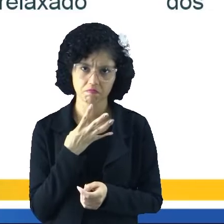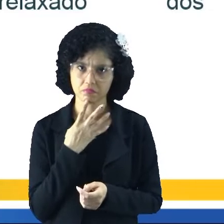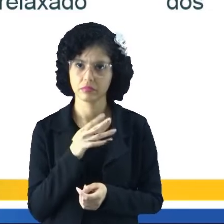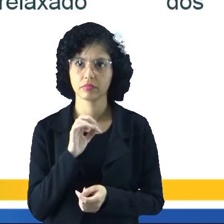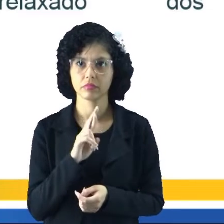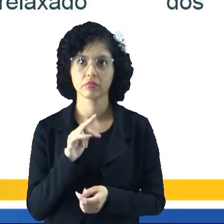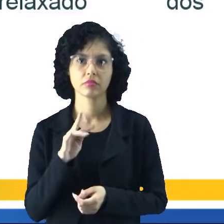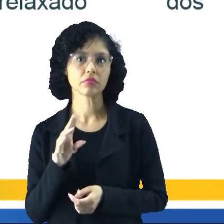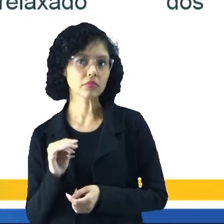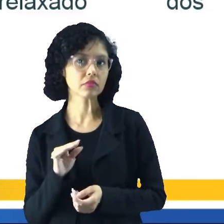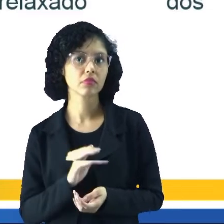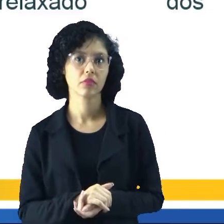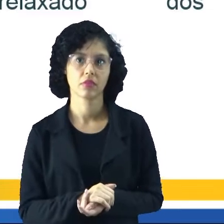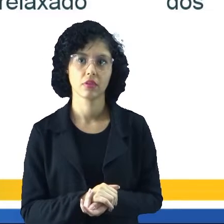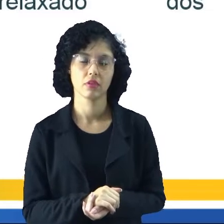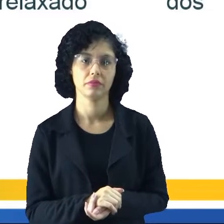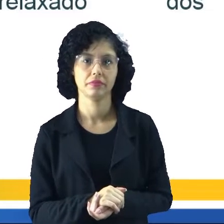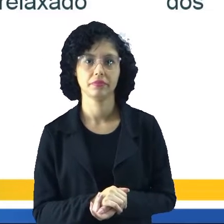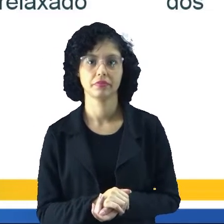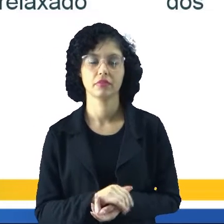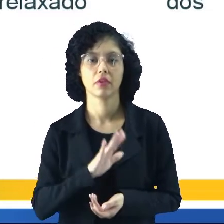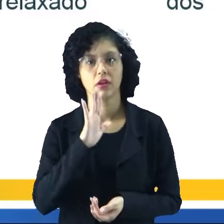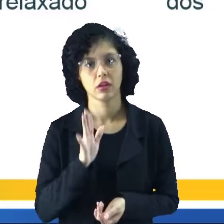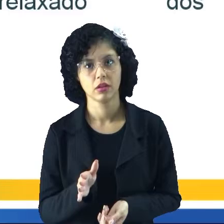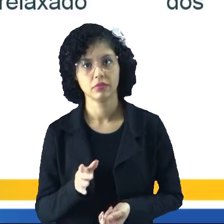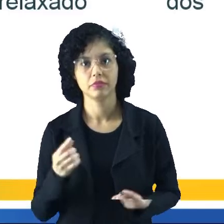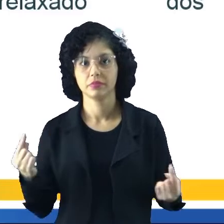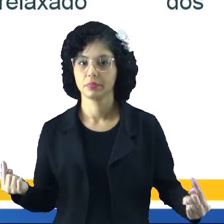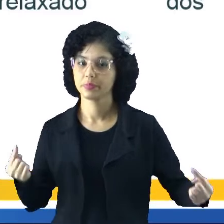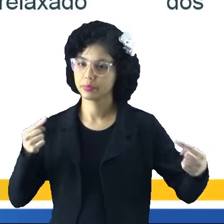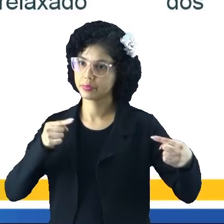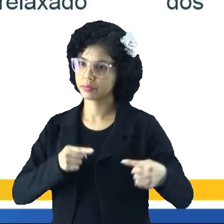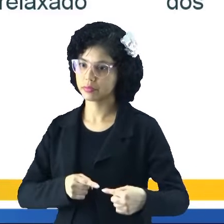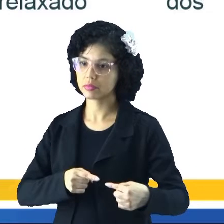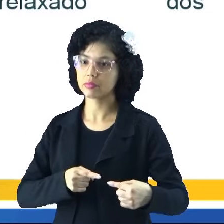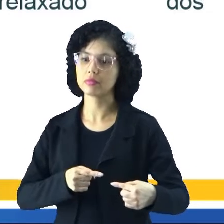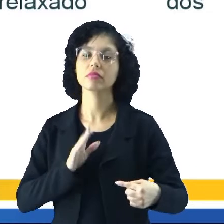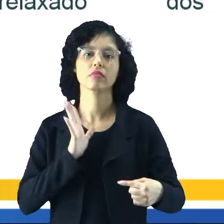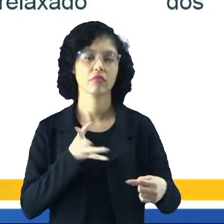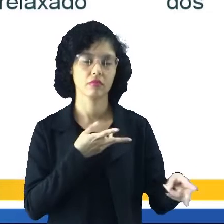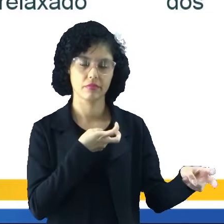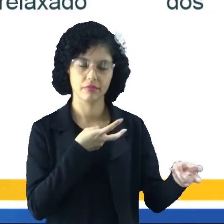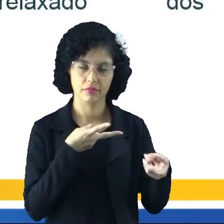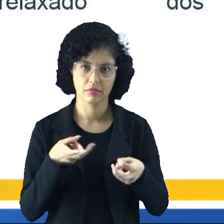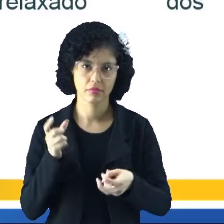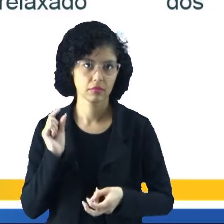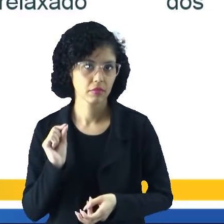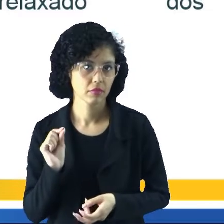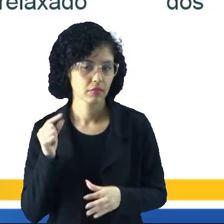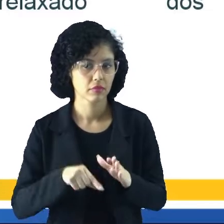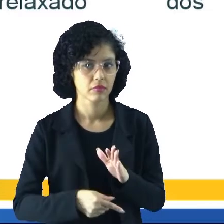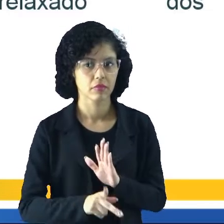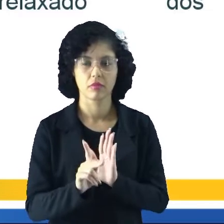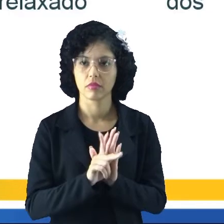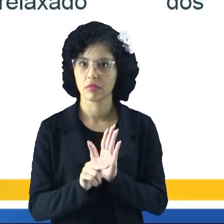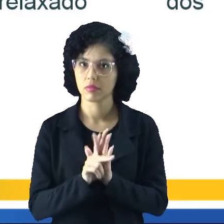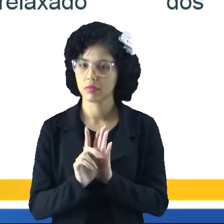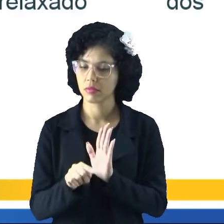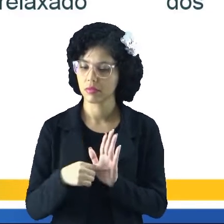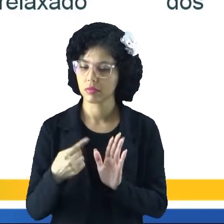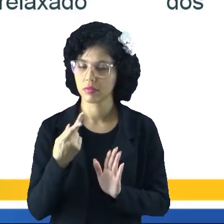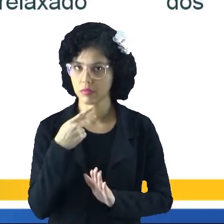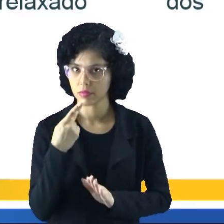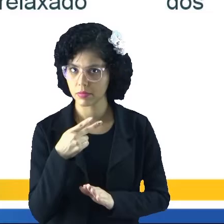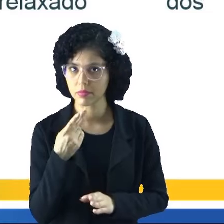reto, mas o duelo em si já é uma situação de disputa. Então, a gente já consegue perceber ali, dentro daquelas primeiras